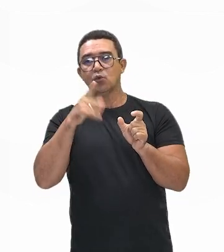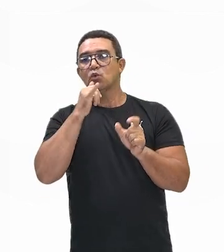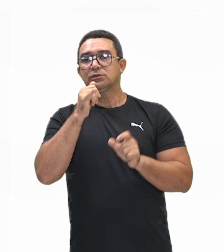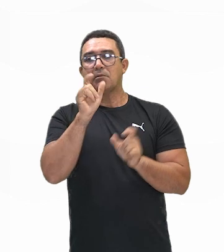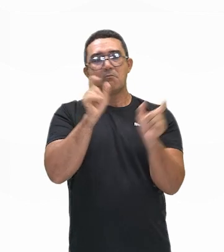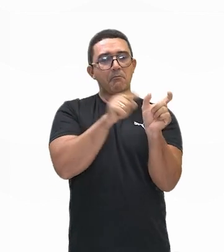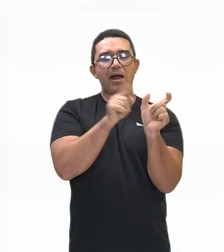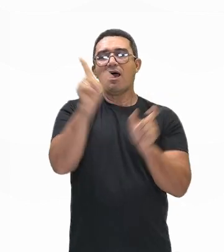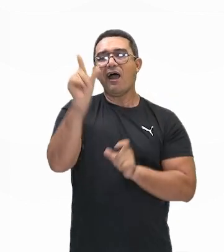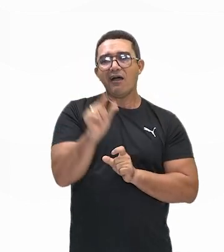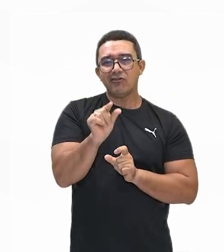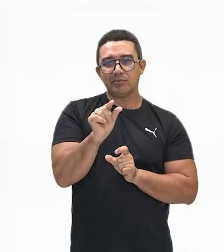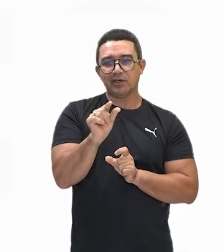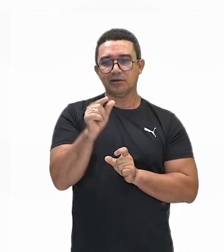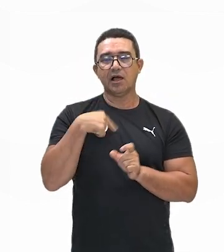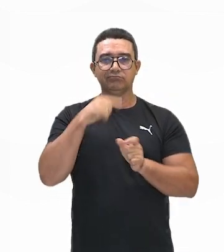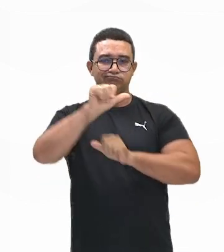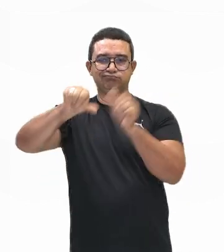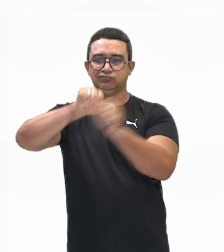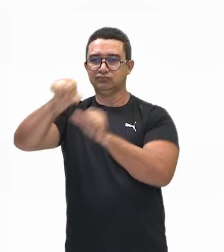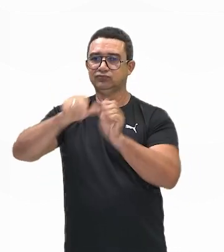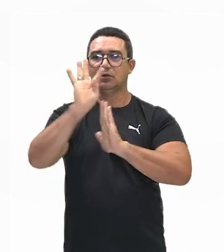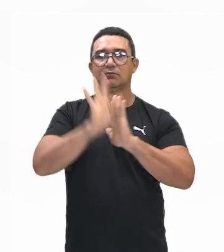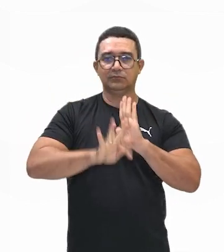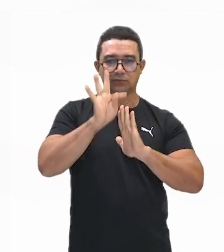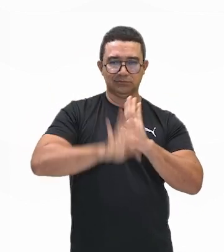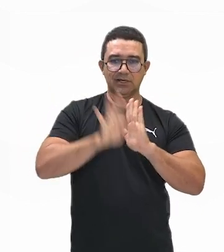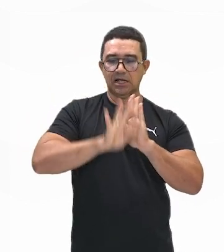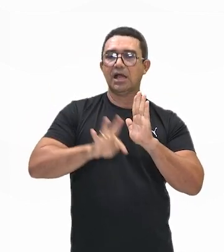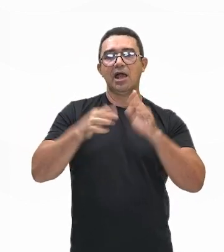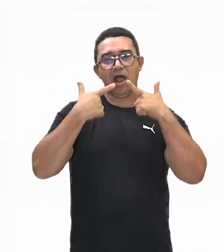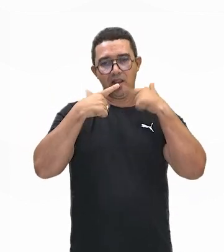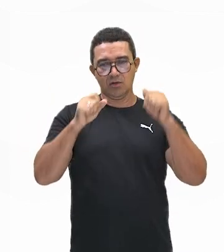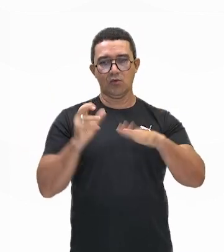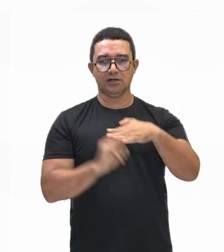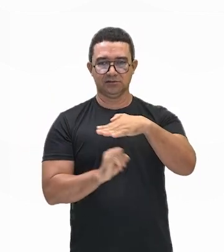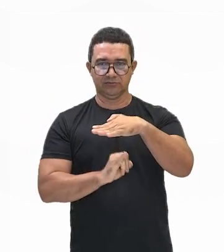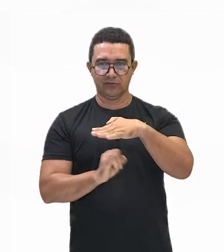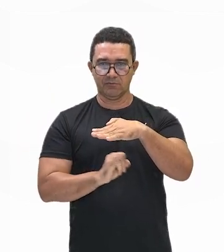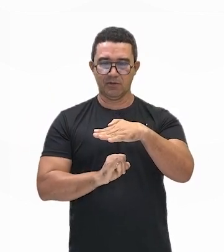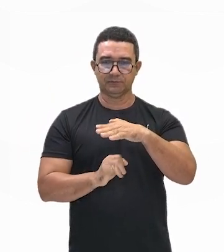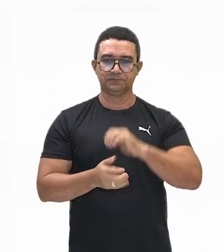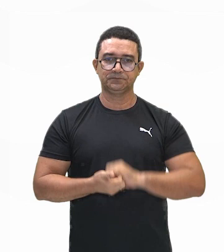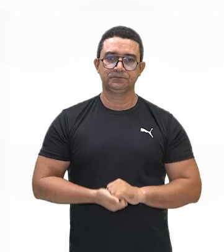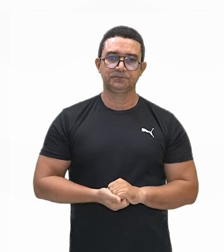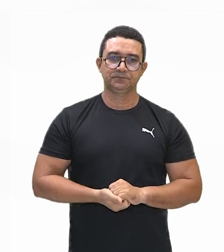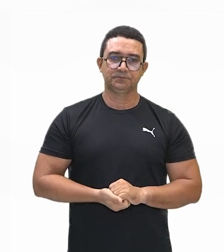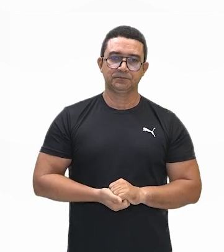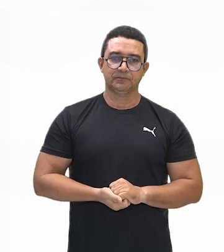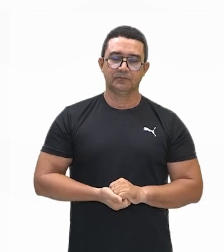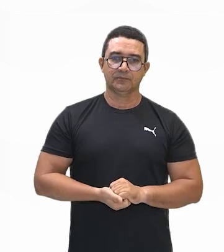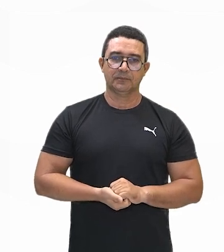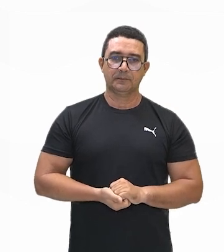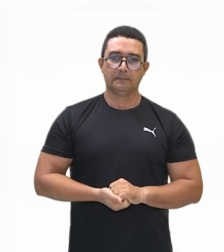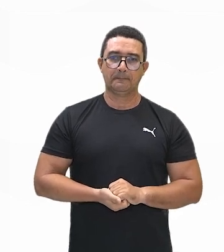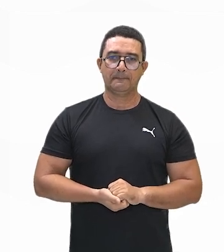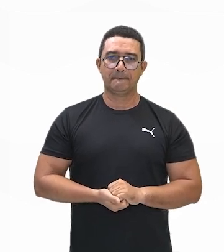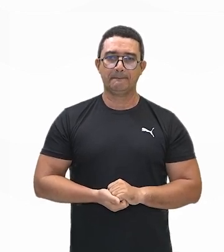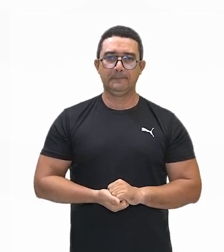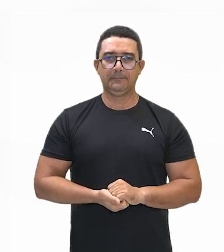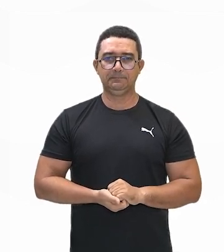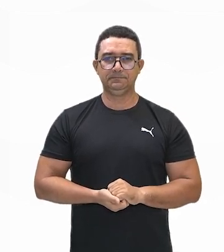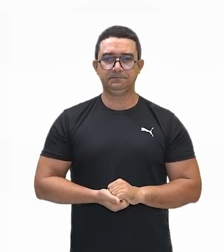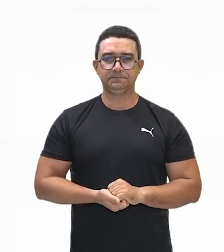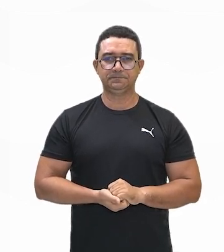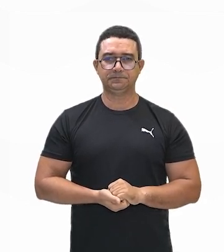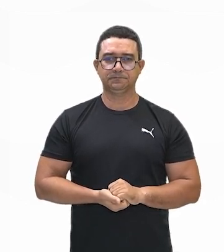exemplo, eu já transformo o meu texto em uma linguagem informal, tá? Então, in informal language,